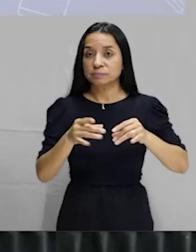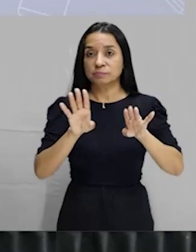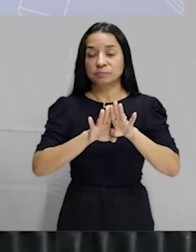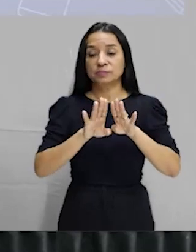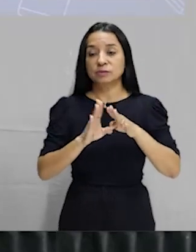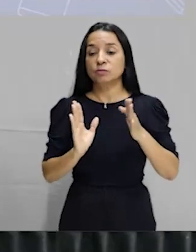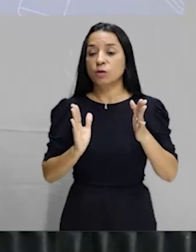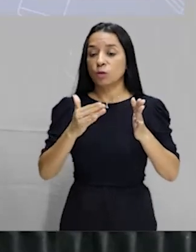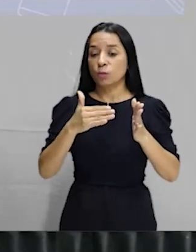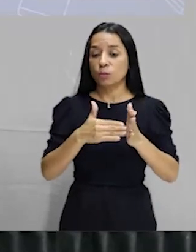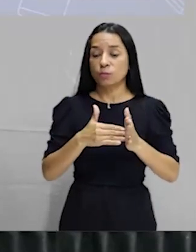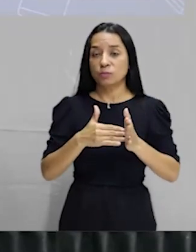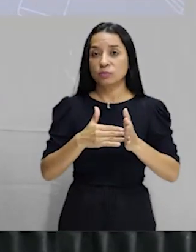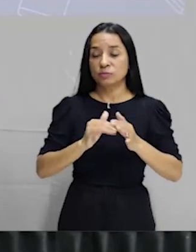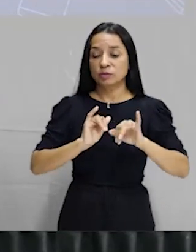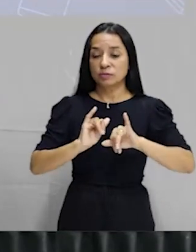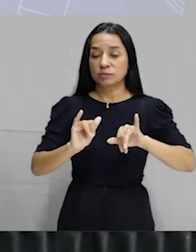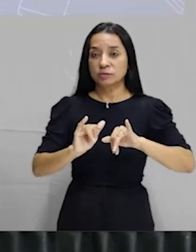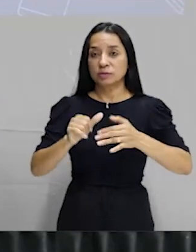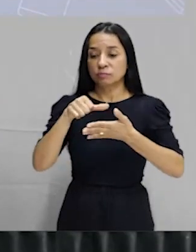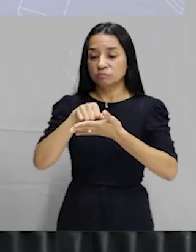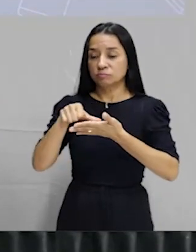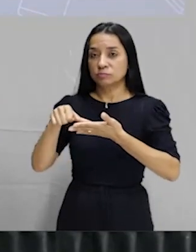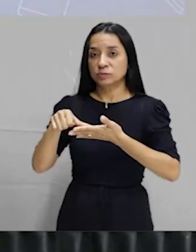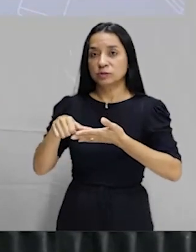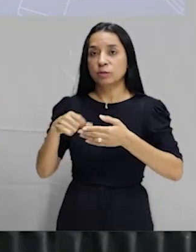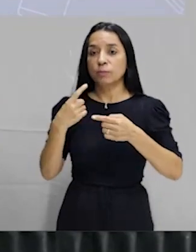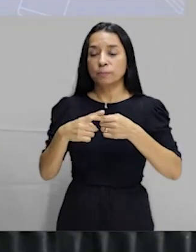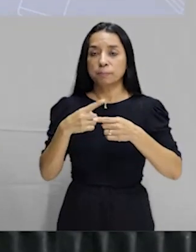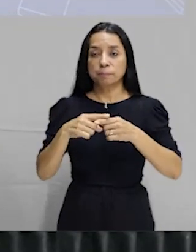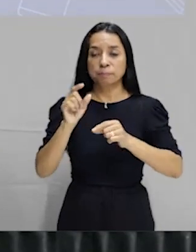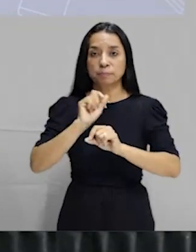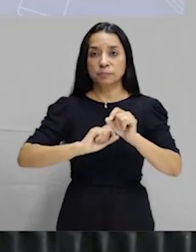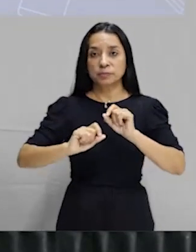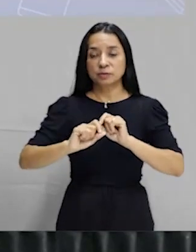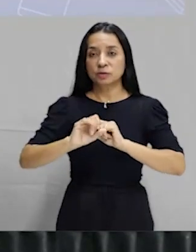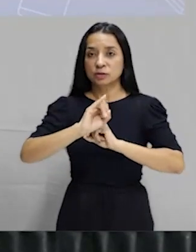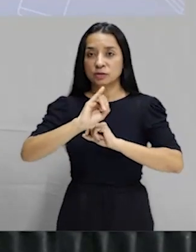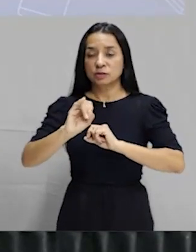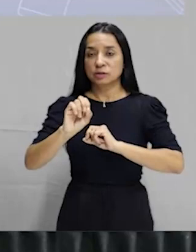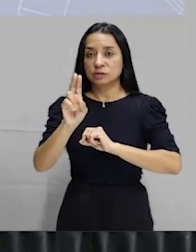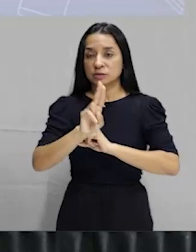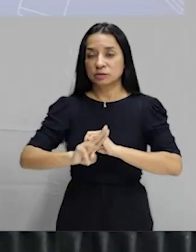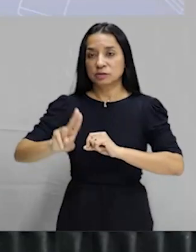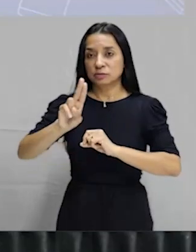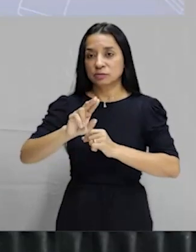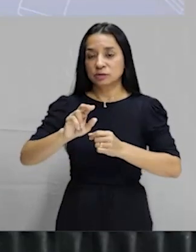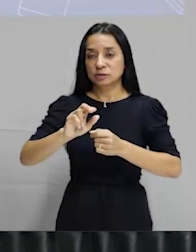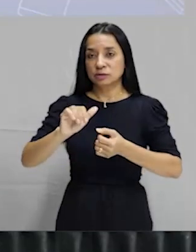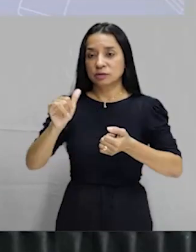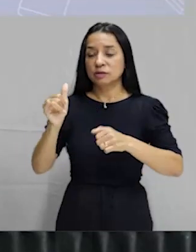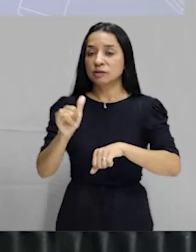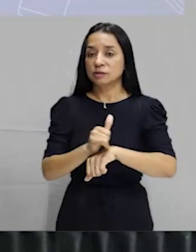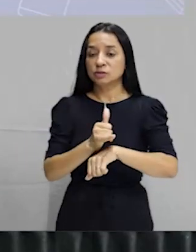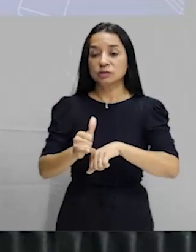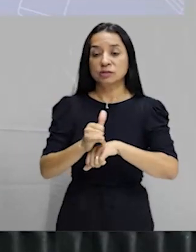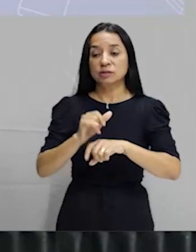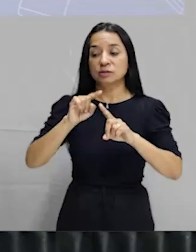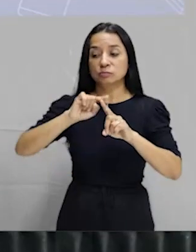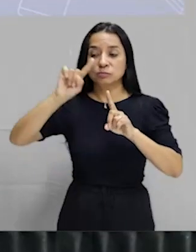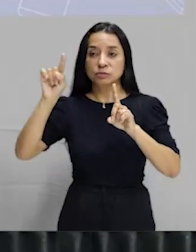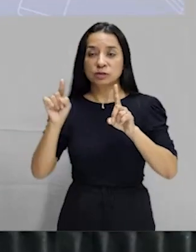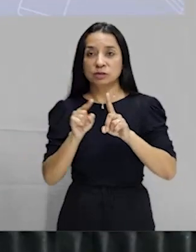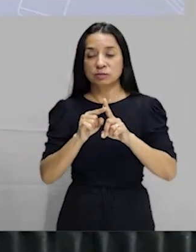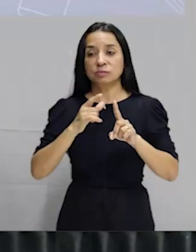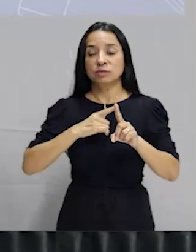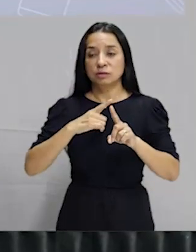essa última informação aqui, ó, nessa linha, tá? Por que disso? Porque se você usar a estratégia do diagrama, tem essa informação que é importante